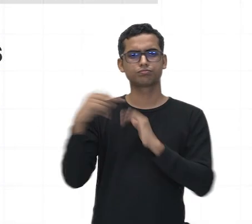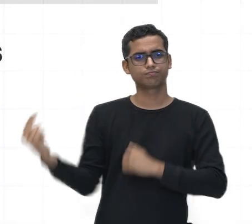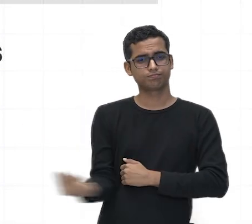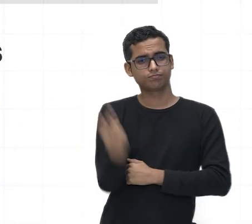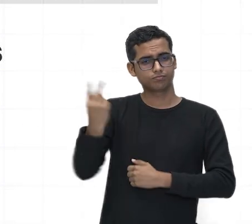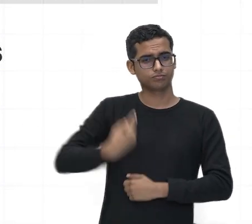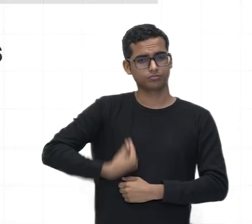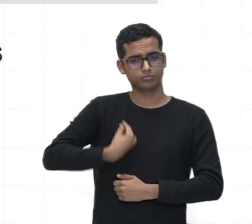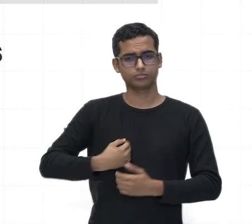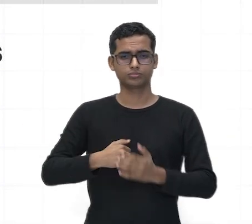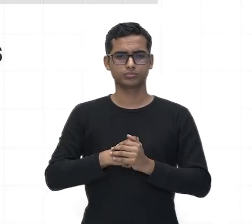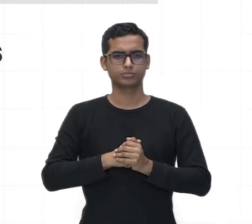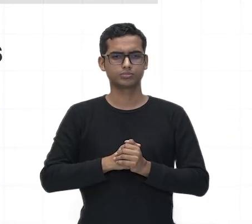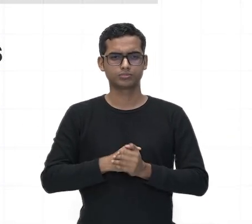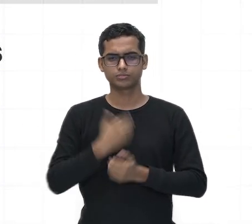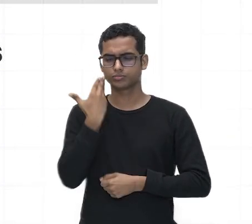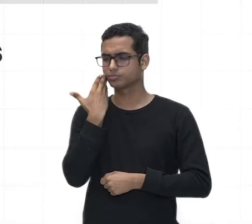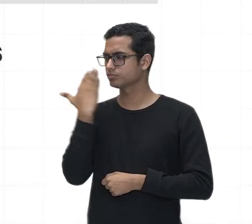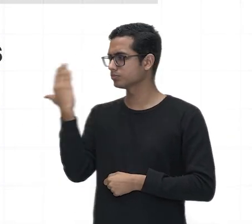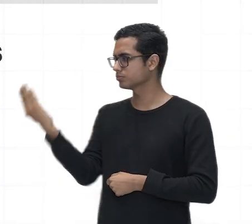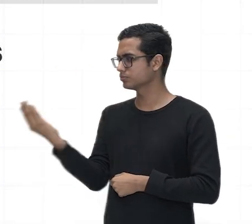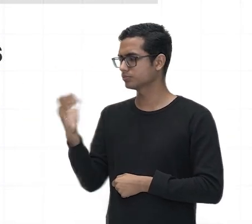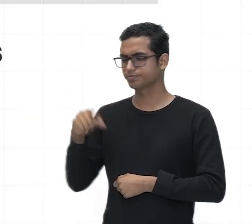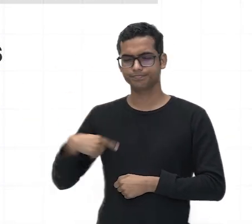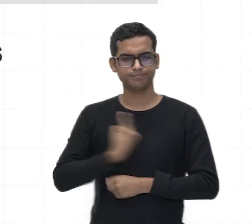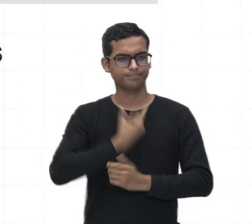valorização da vida, que nós